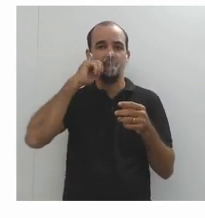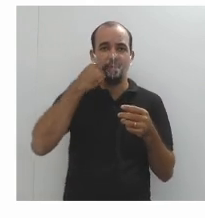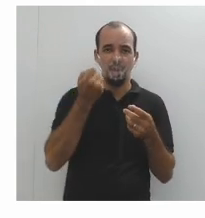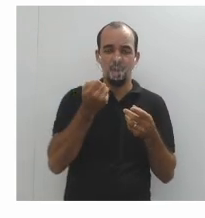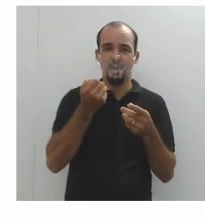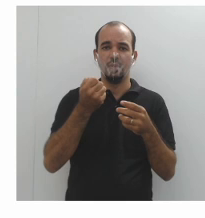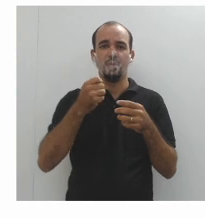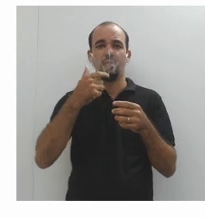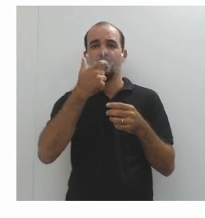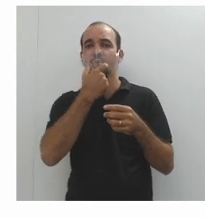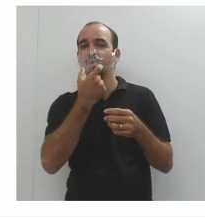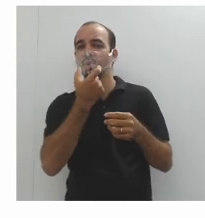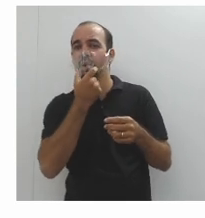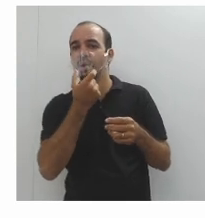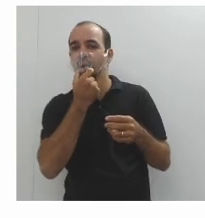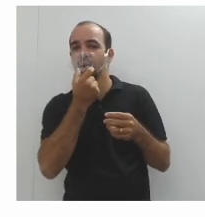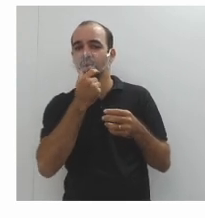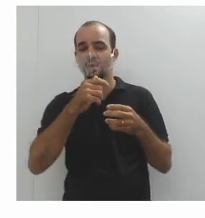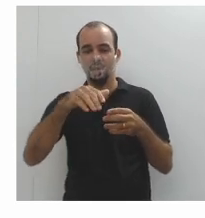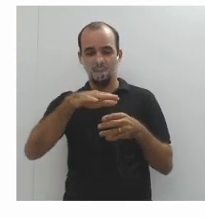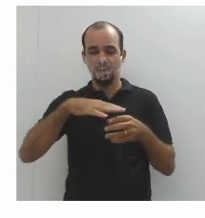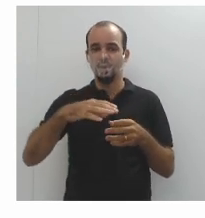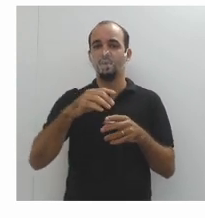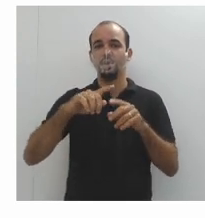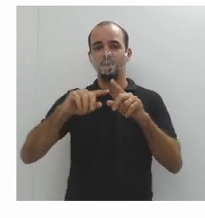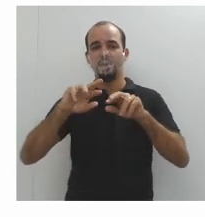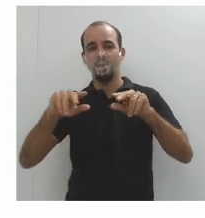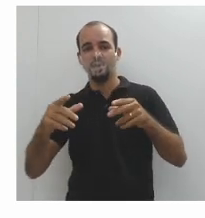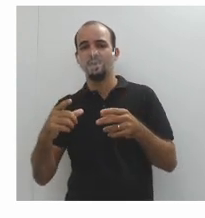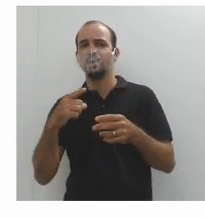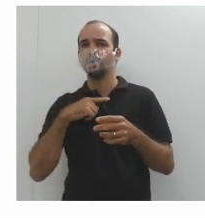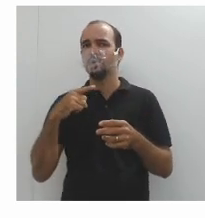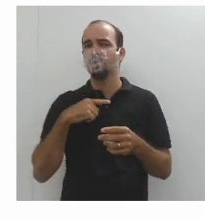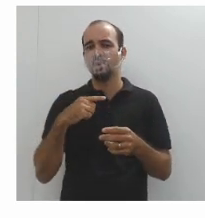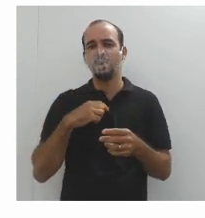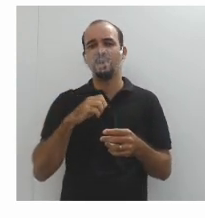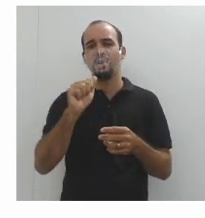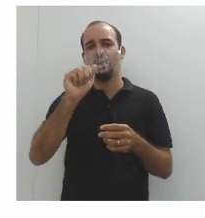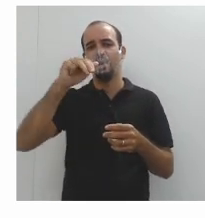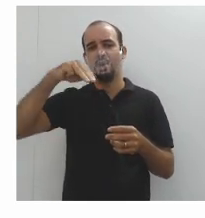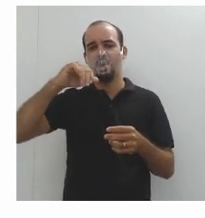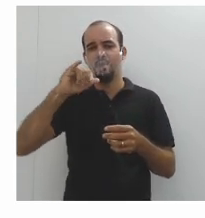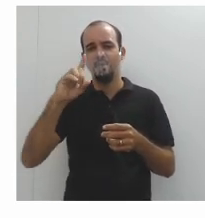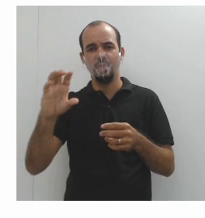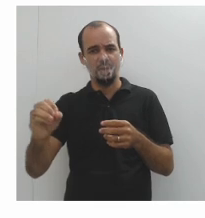diversas etapas de glicose, muitas delas